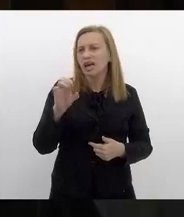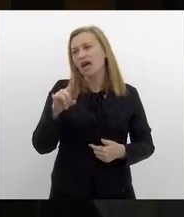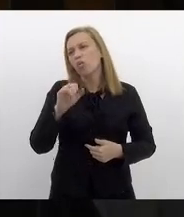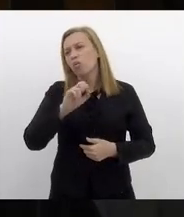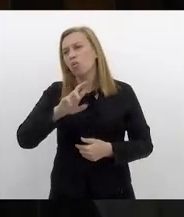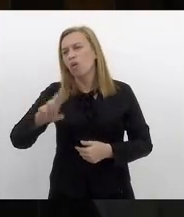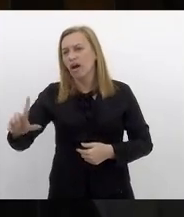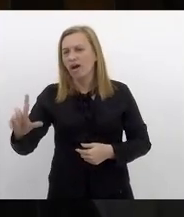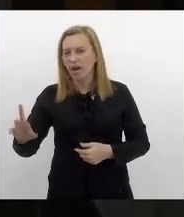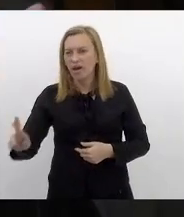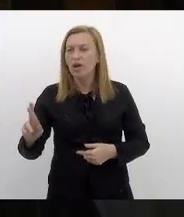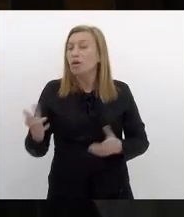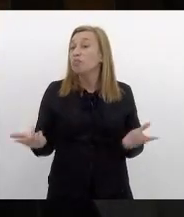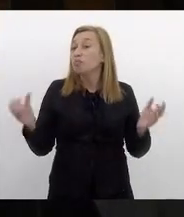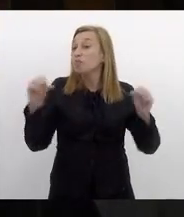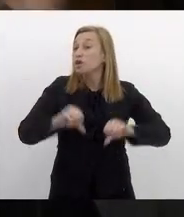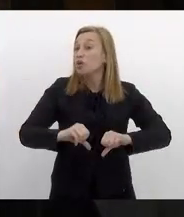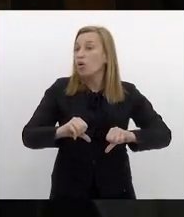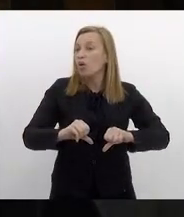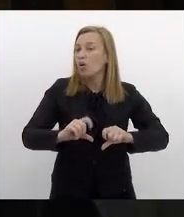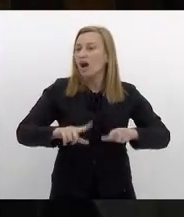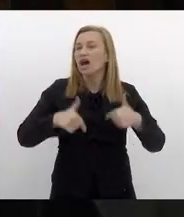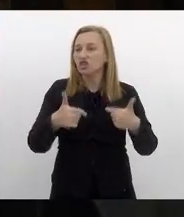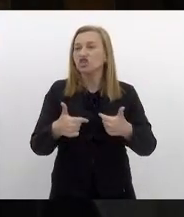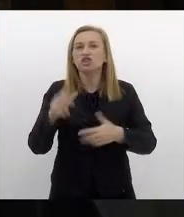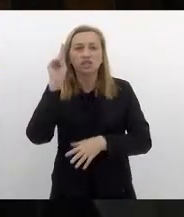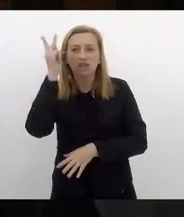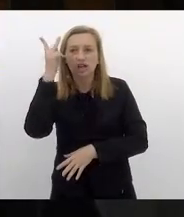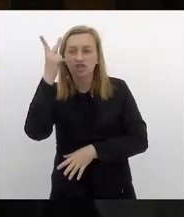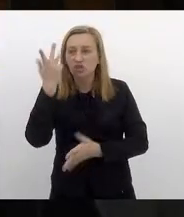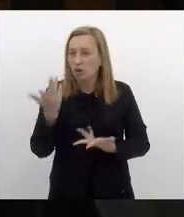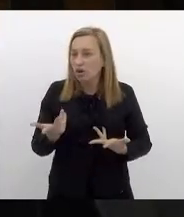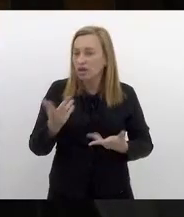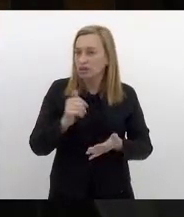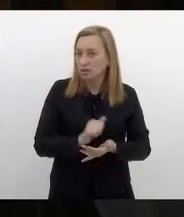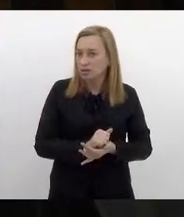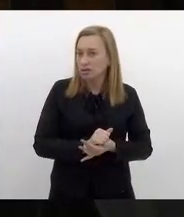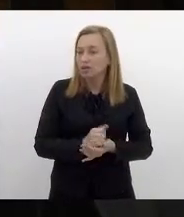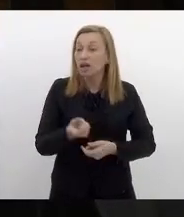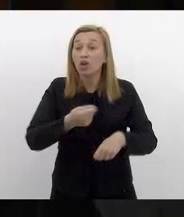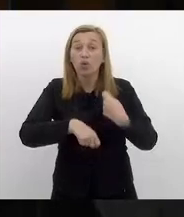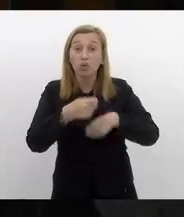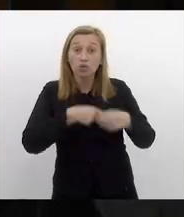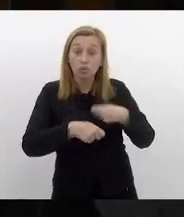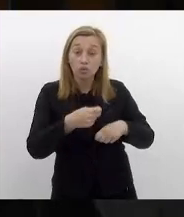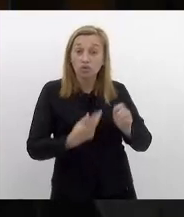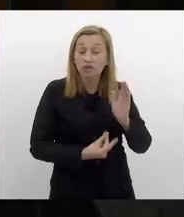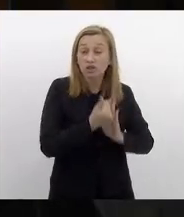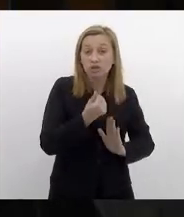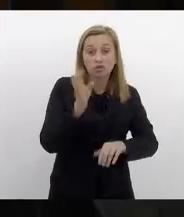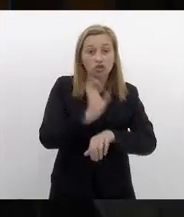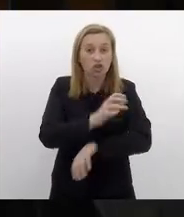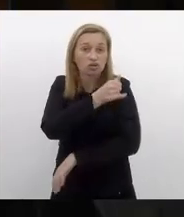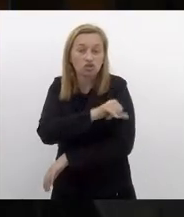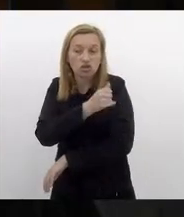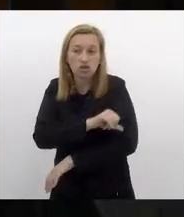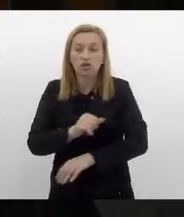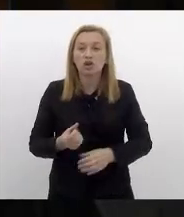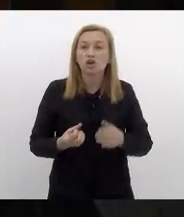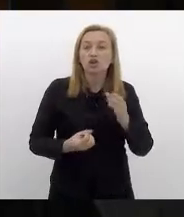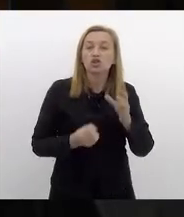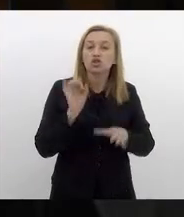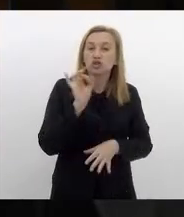que foi uma das piores operações da história econômico-financeira do Estado do Rio de Janeiro, que só protegeu